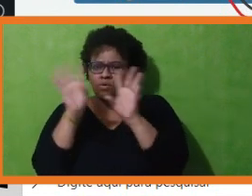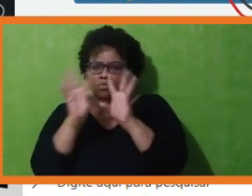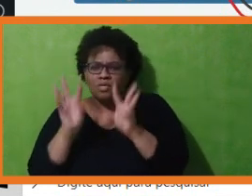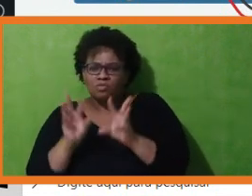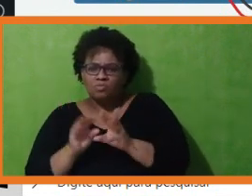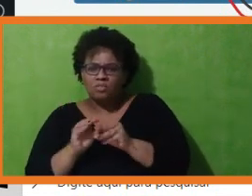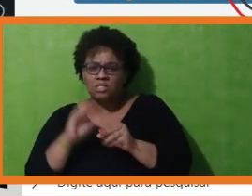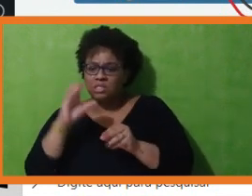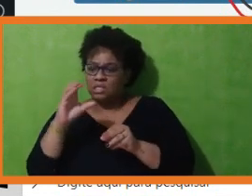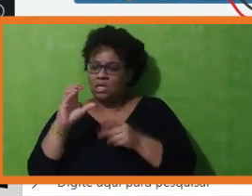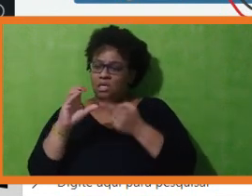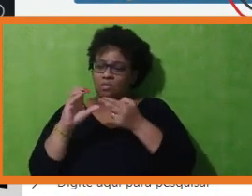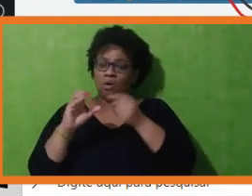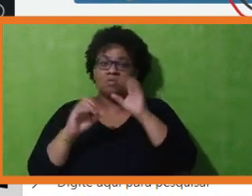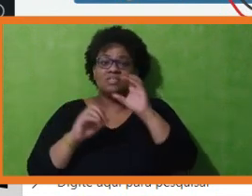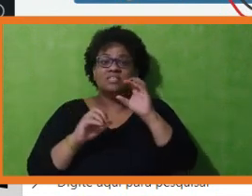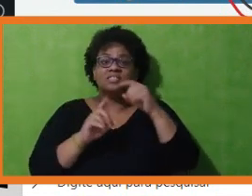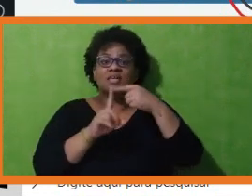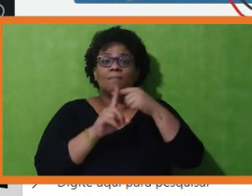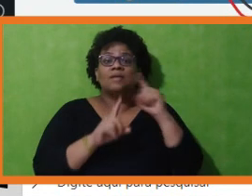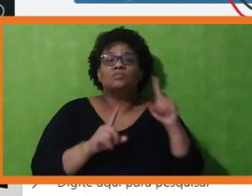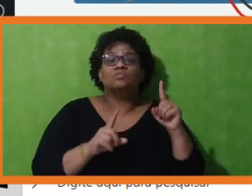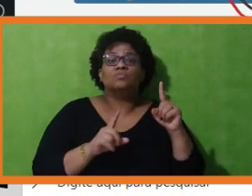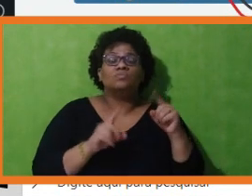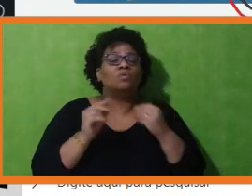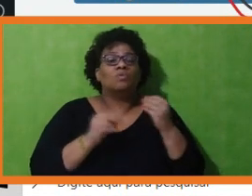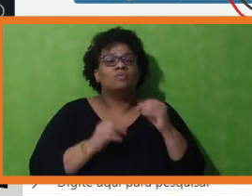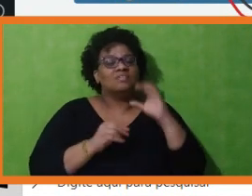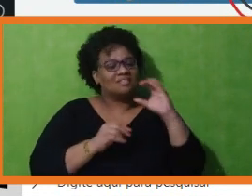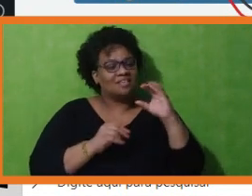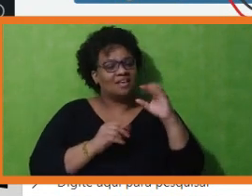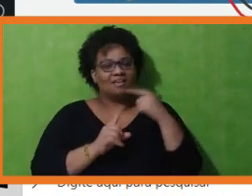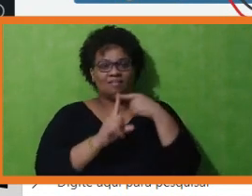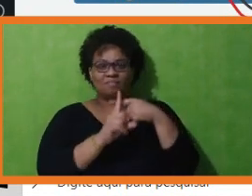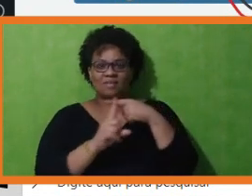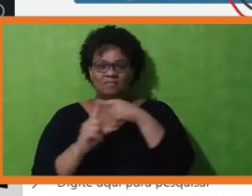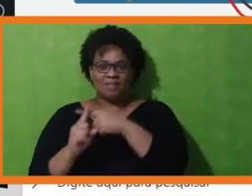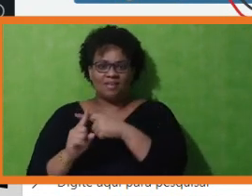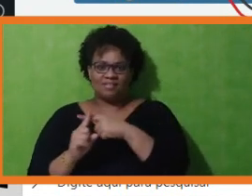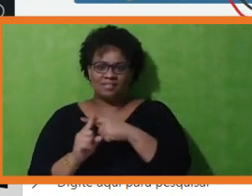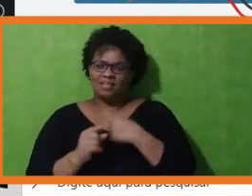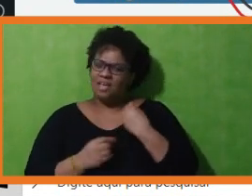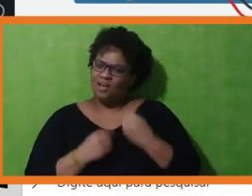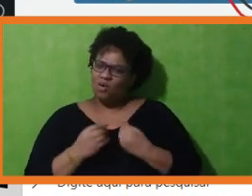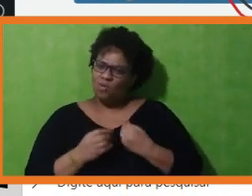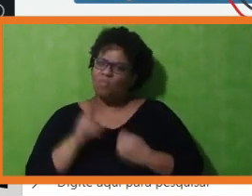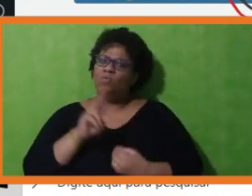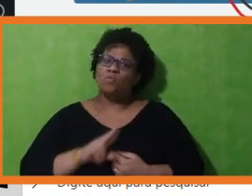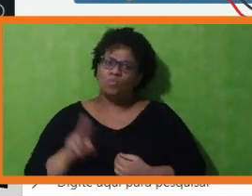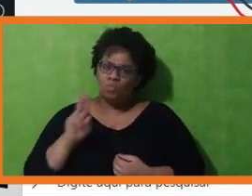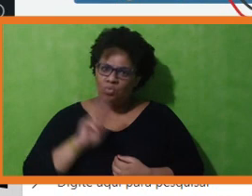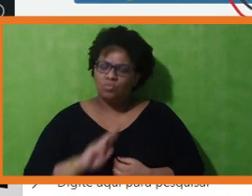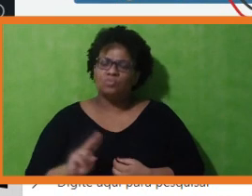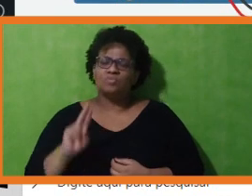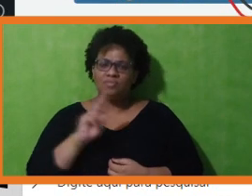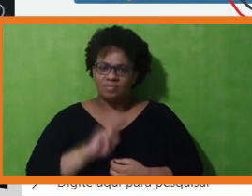posso resumir esse C igual a C mais 1 da seguinte forma: C mais, que é o que geralmente se utiliza. O C++, como